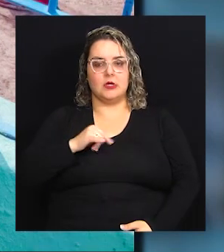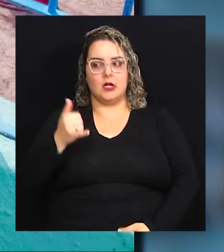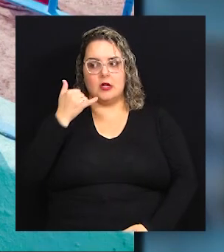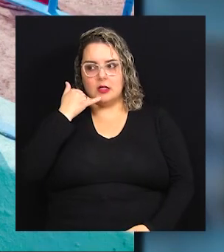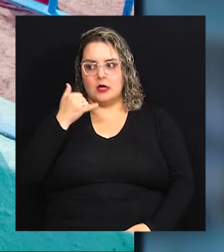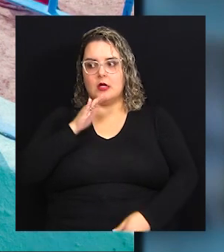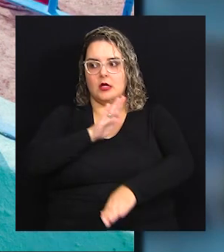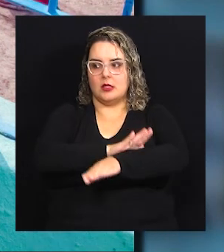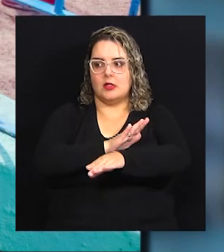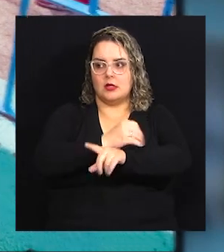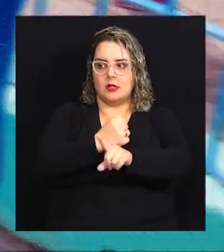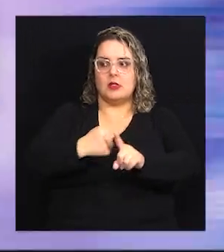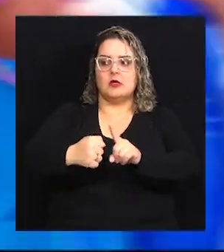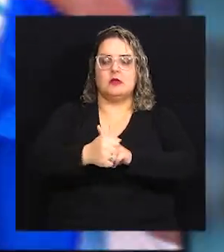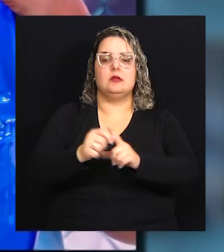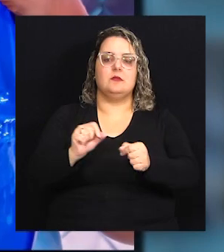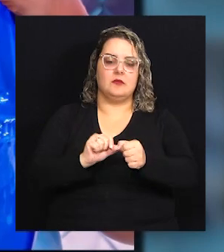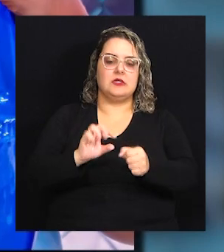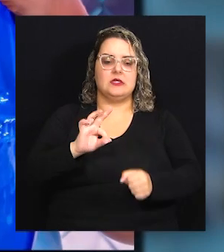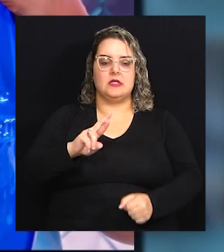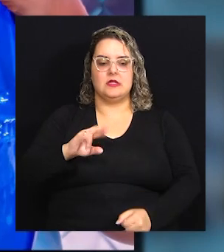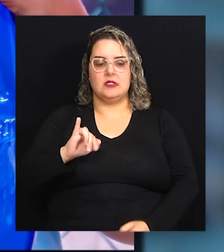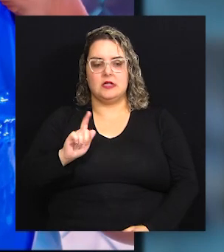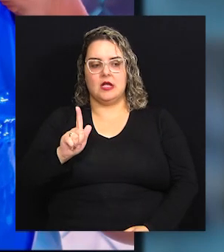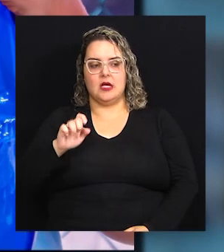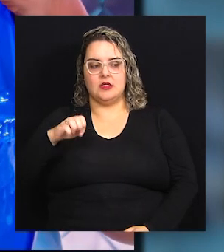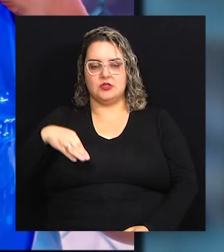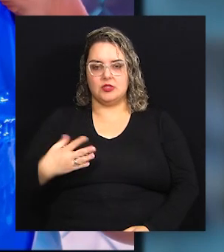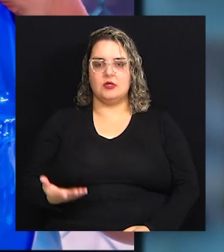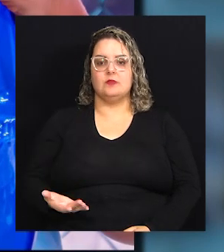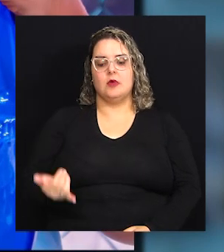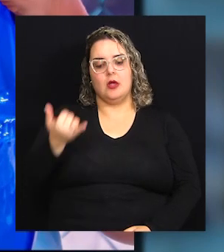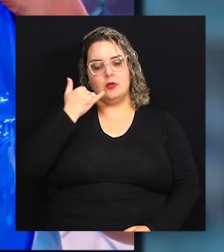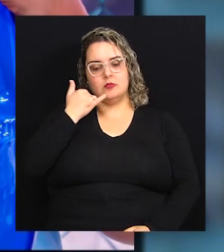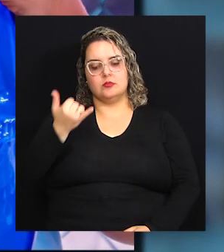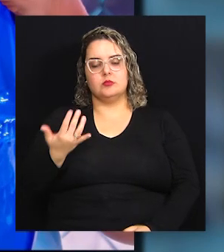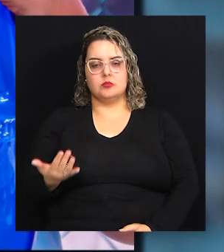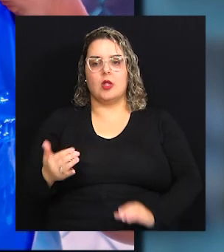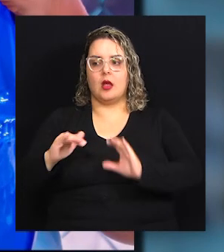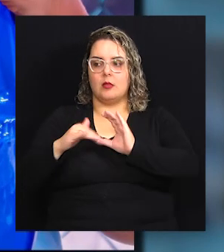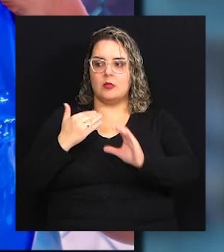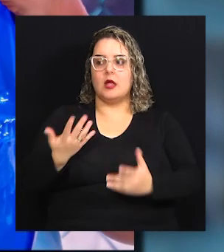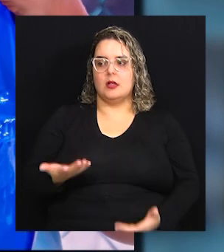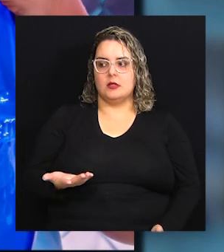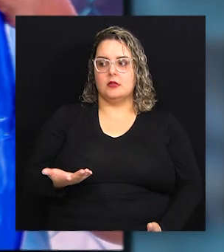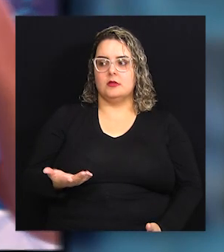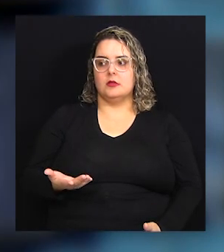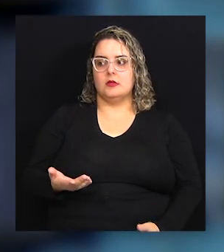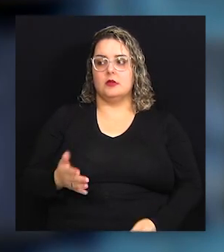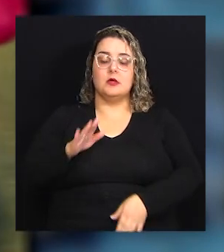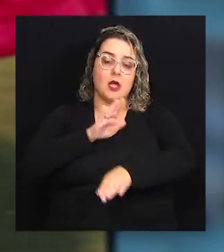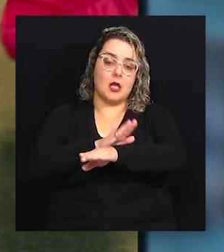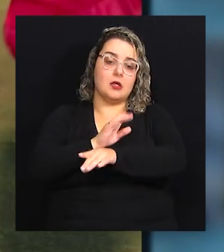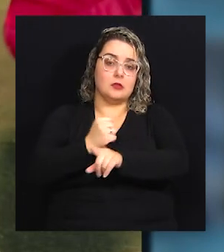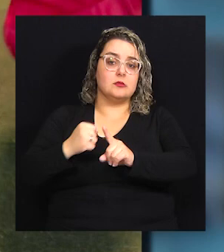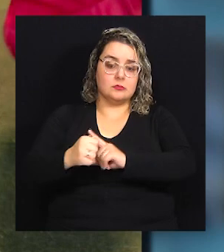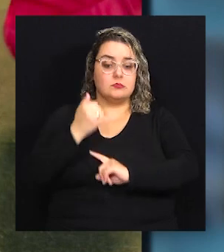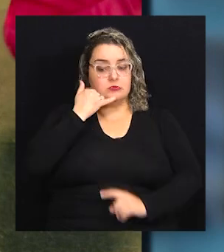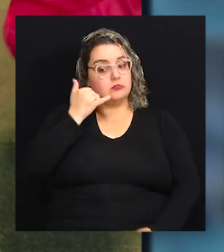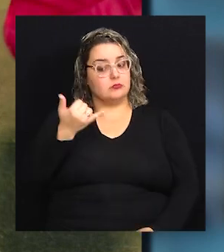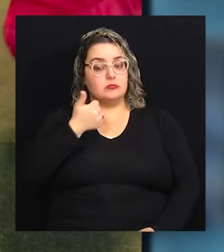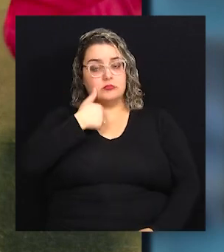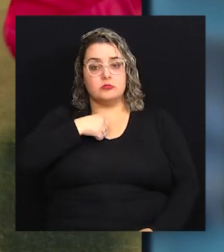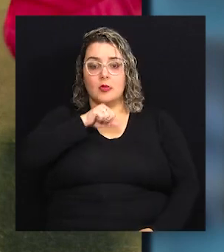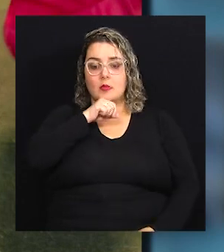gente tem um telefone que é assistentes sociais nossos que fazem as triagens, né? Ela anota o nosso telefone, manda uma mensagem para ela e a assistente social